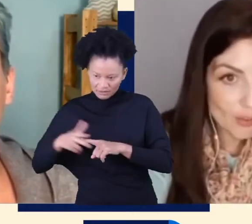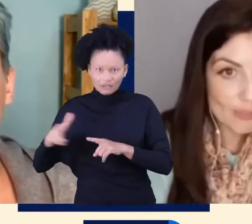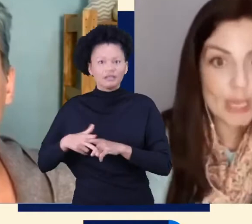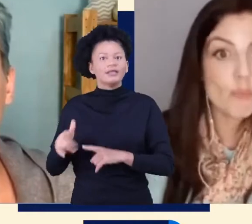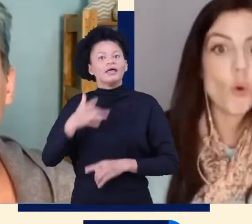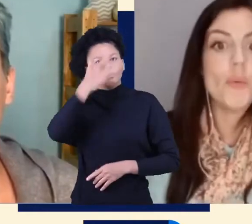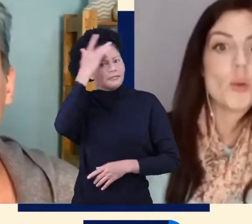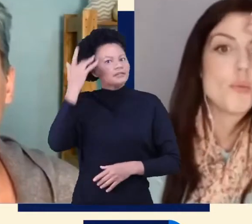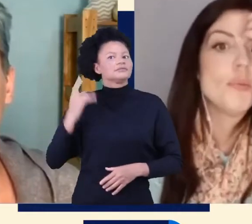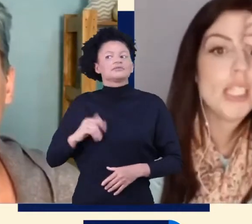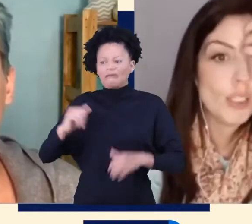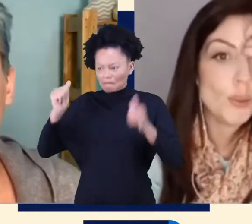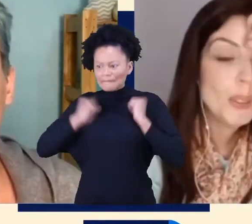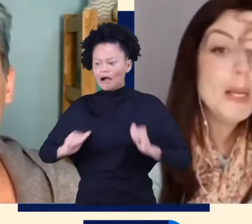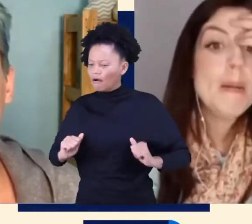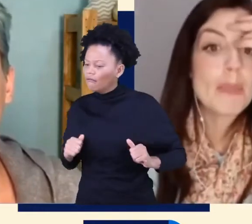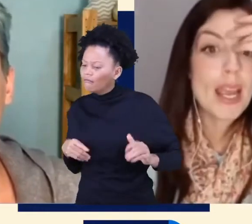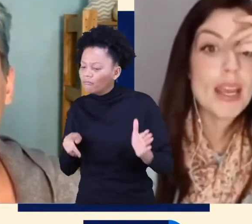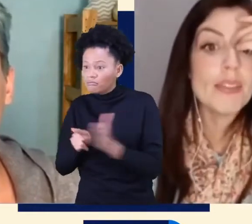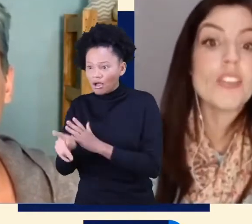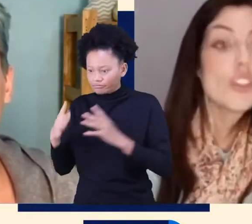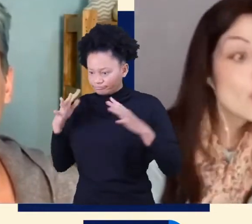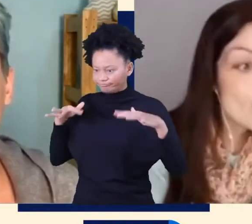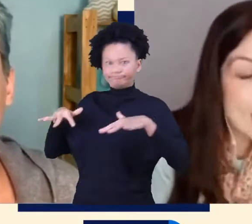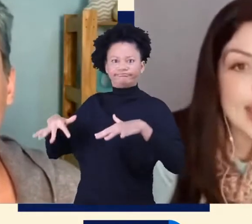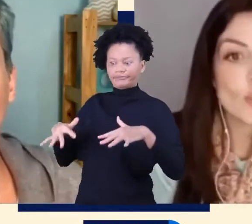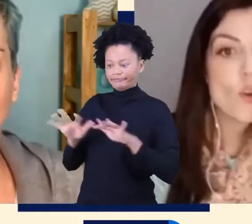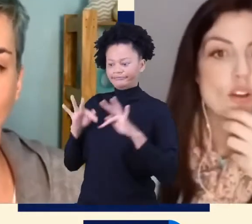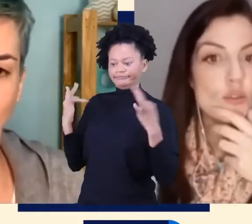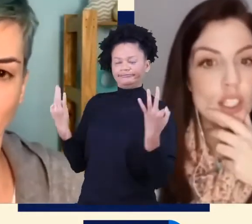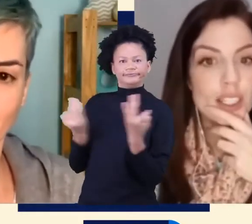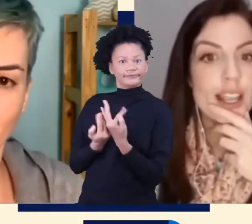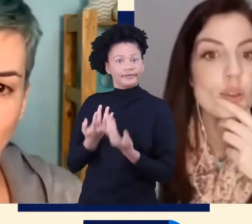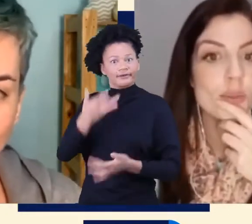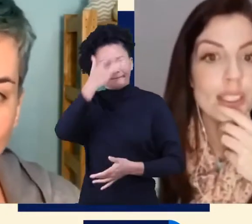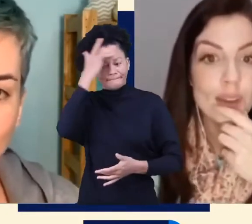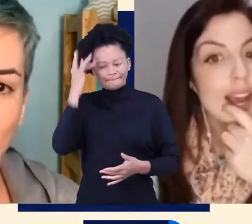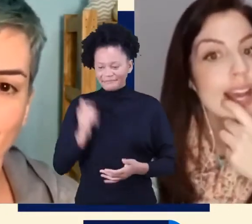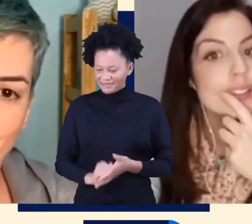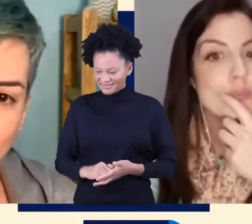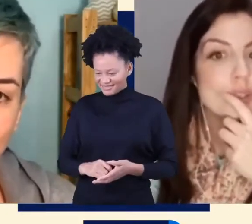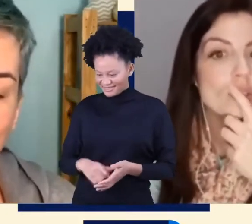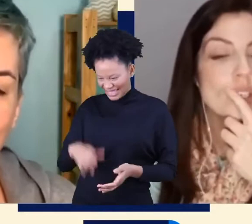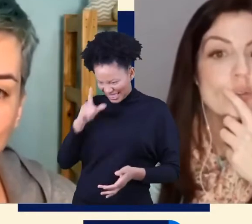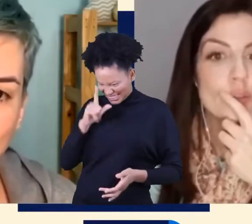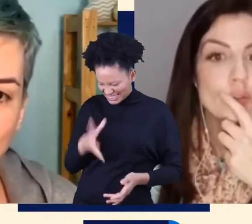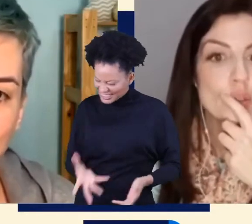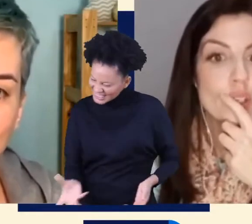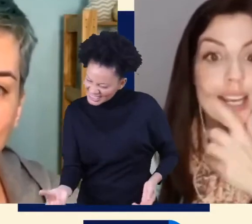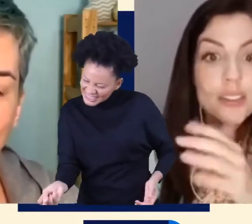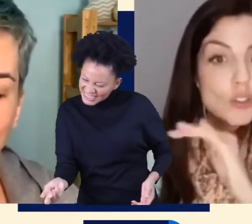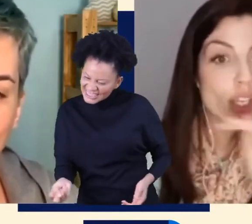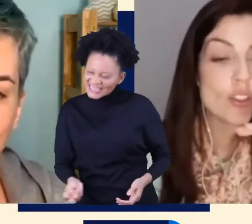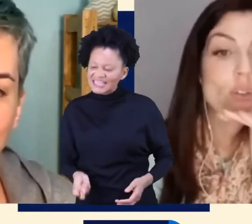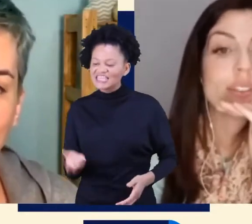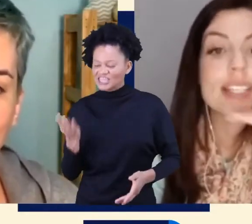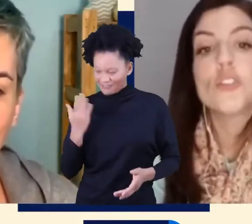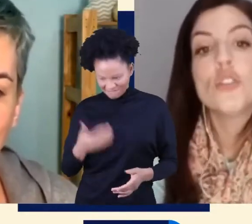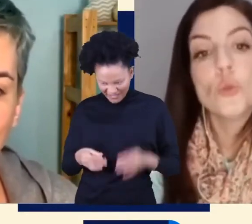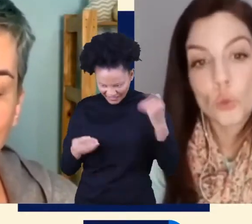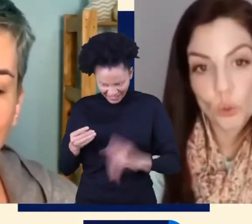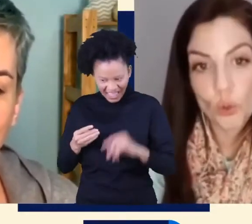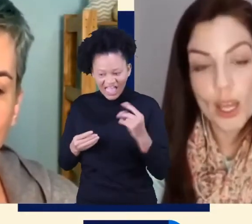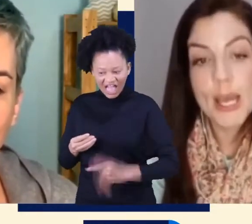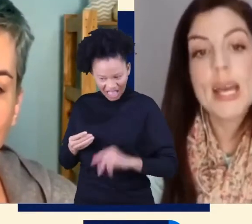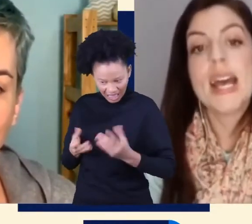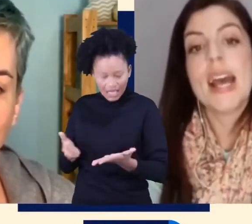no meio da família, em público para o menino, né? Tem gente que pega no órgão genital do menino, esse piruzinho vai funcionar. Gente, acontece